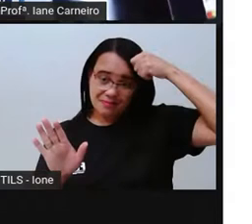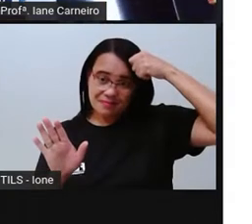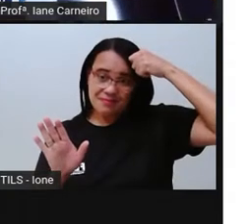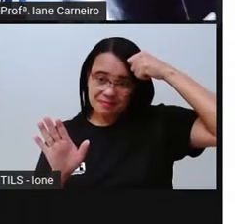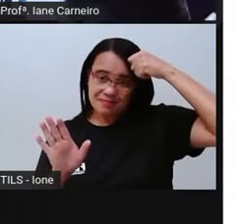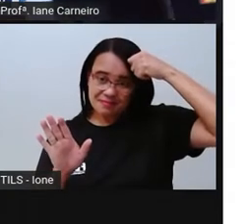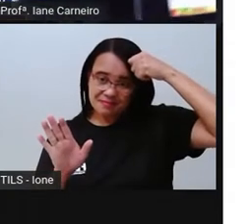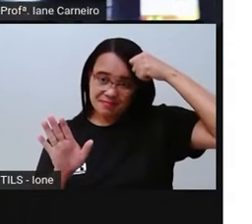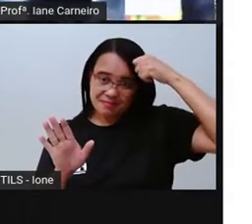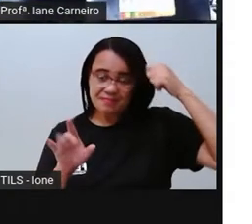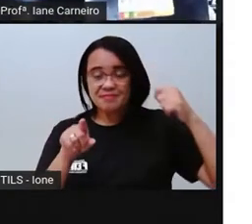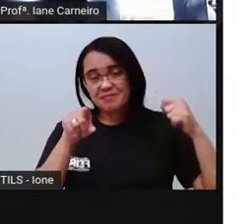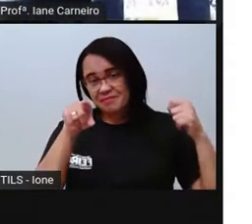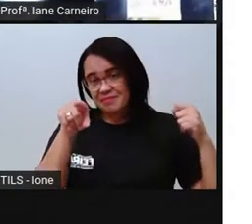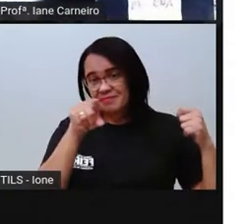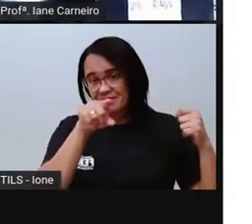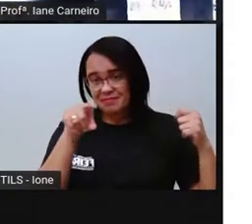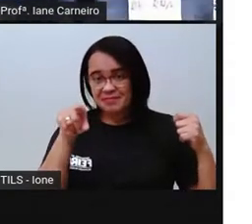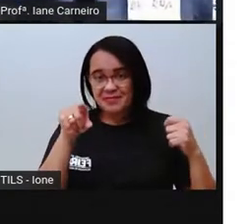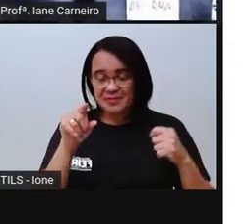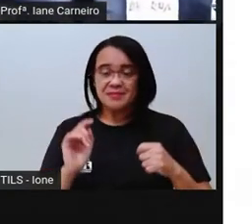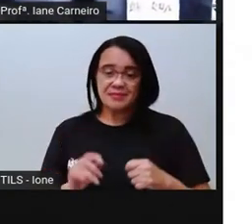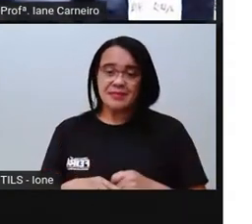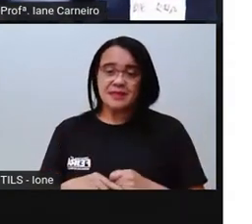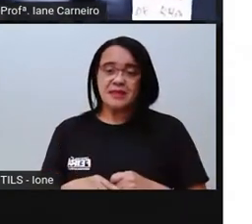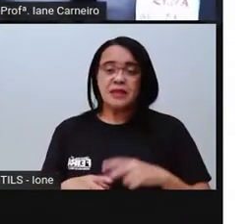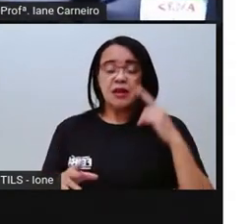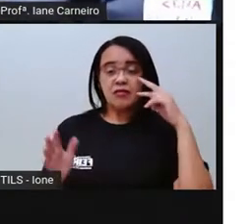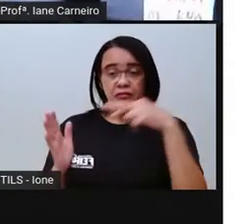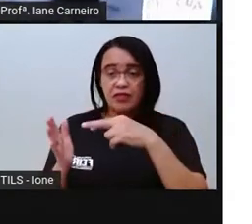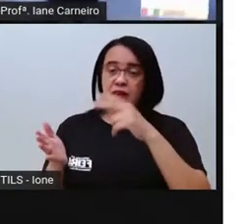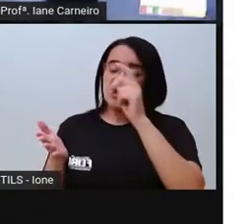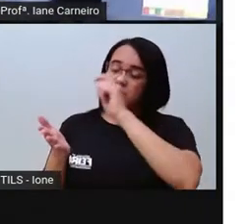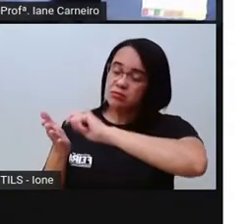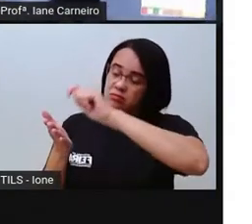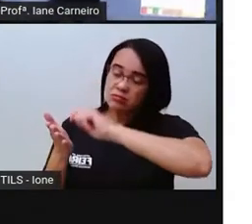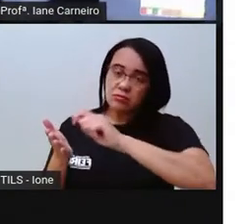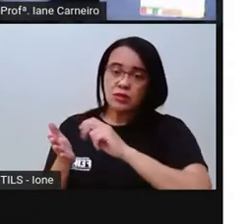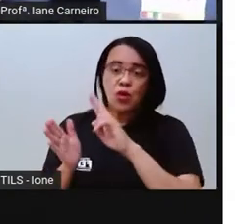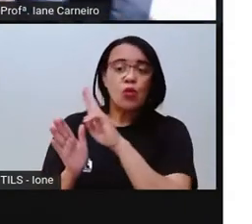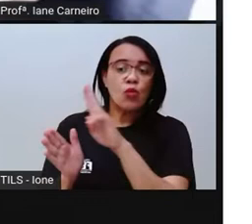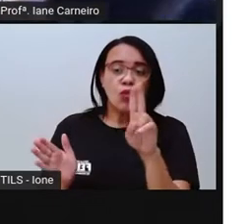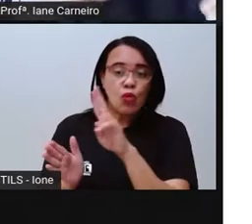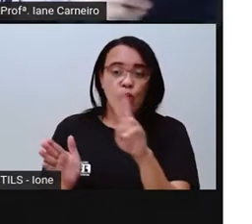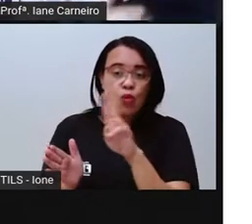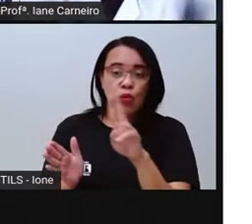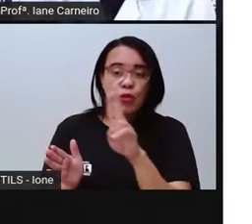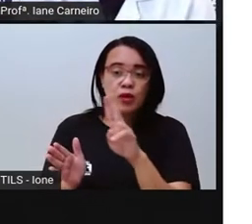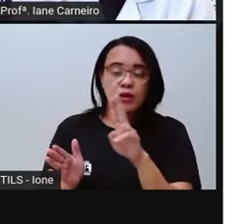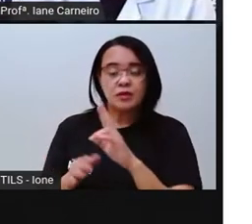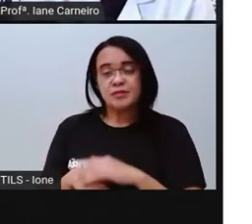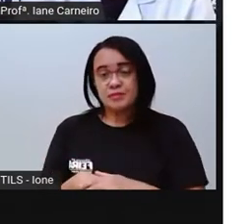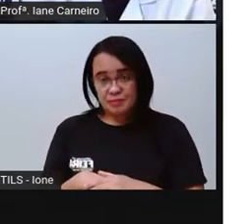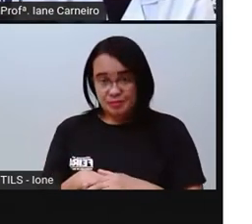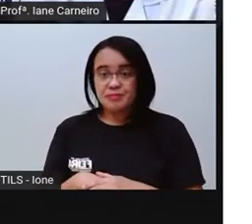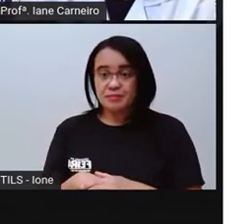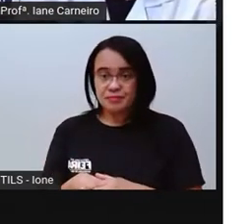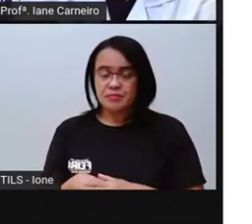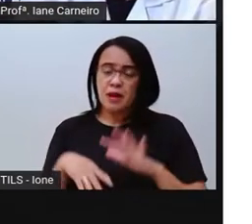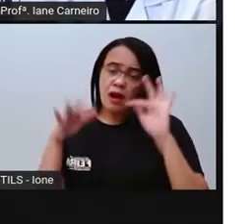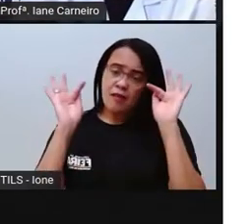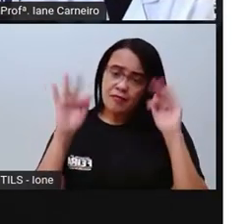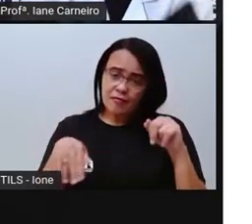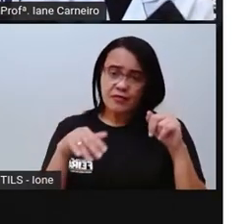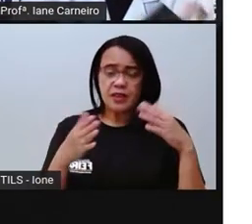contracapa também tem a parte escrita, ó. Só mudar aqui o ângulo. E lá no